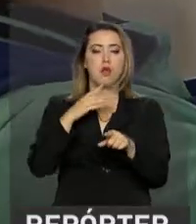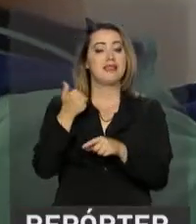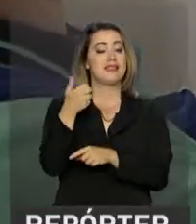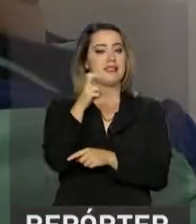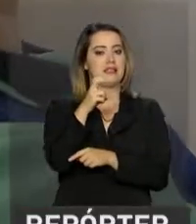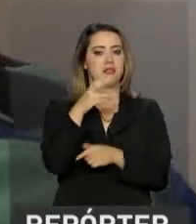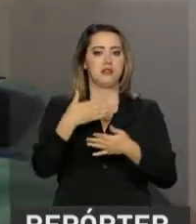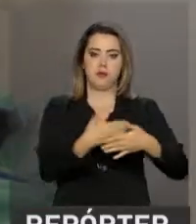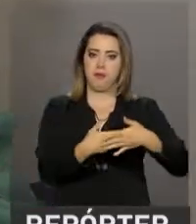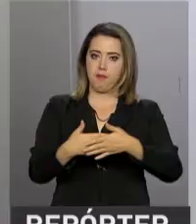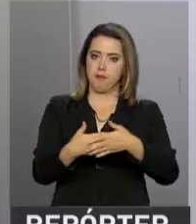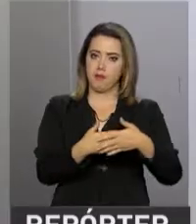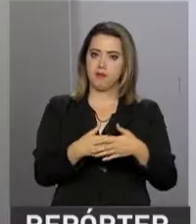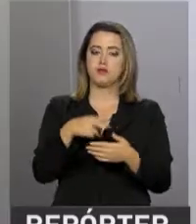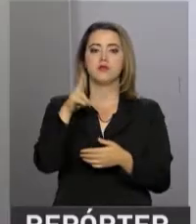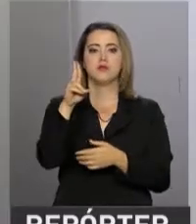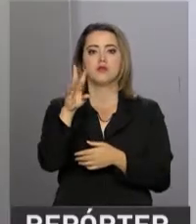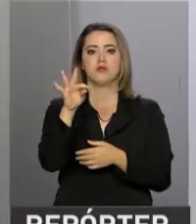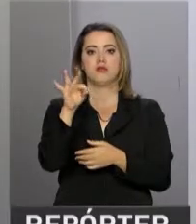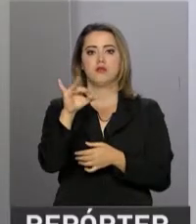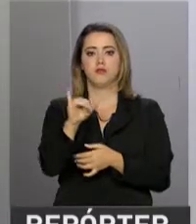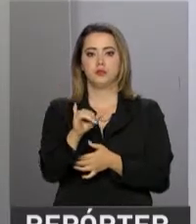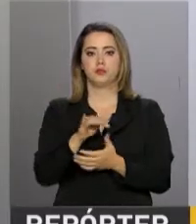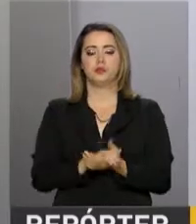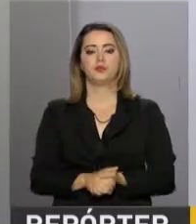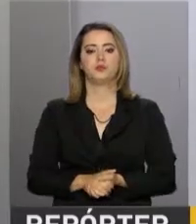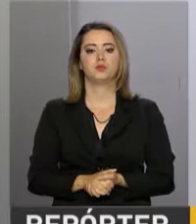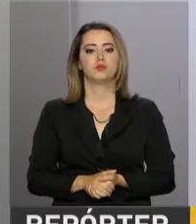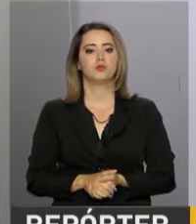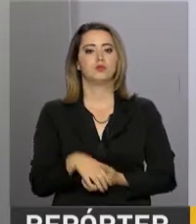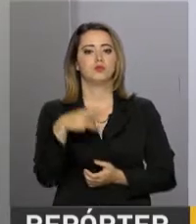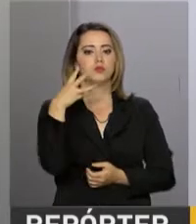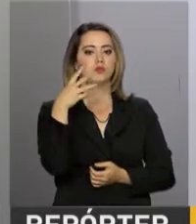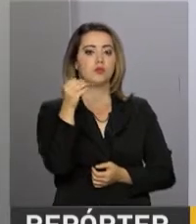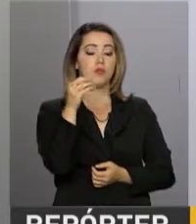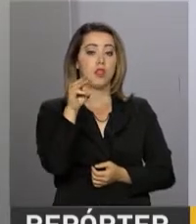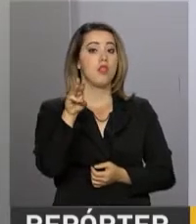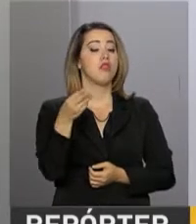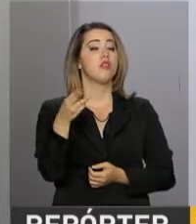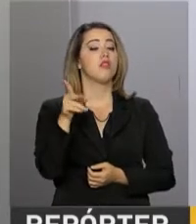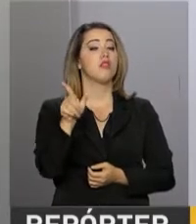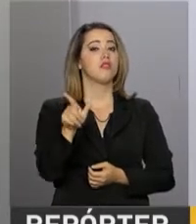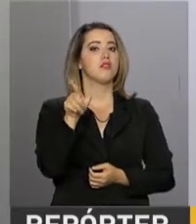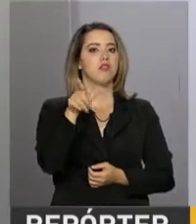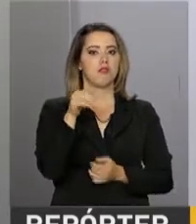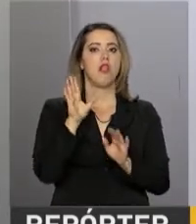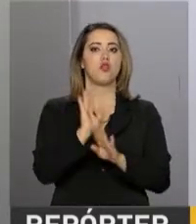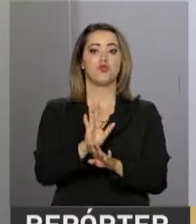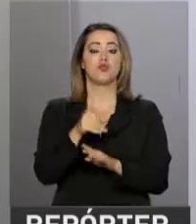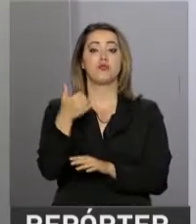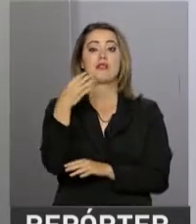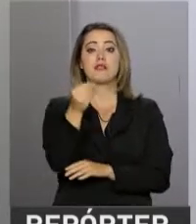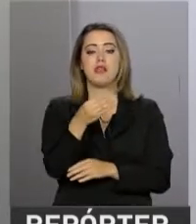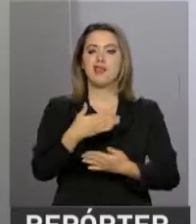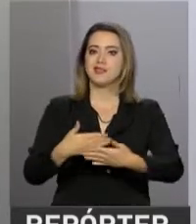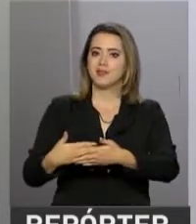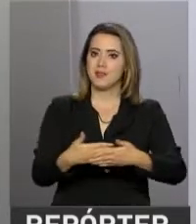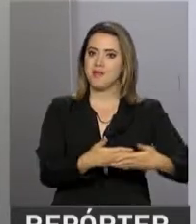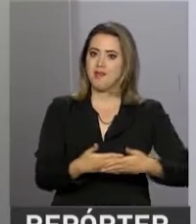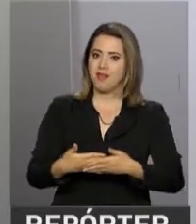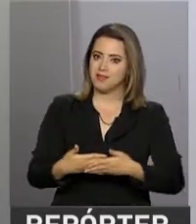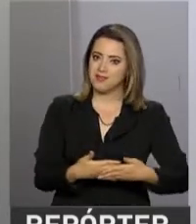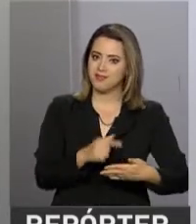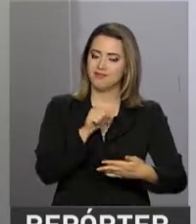UTI neonatal do hospital. Um pote de 300 ml como este pode alimentar até 10 recém-nascidos internados.